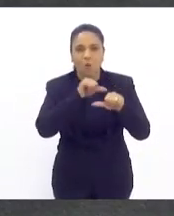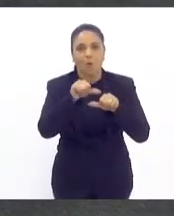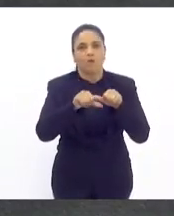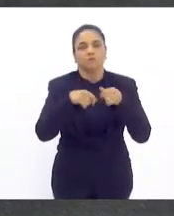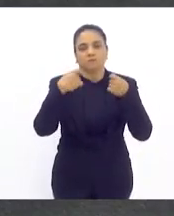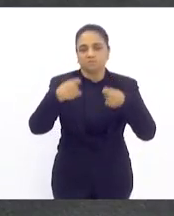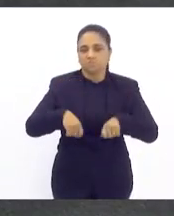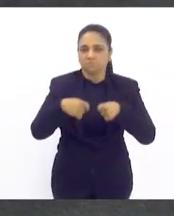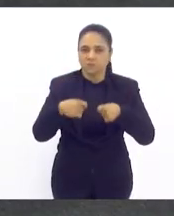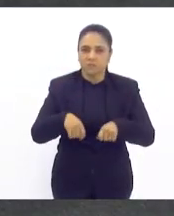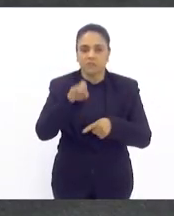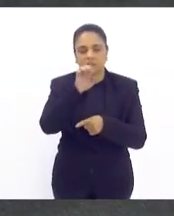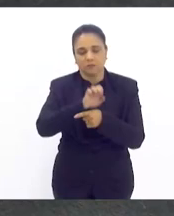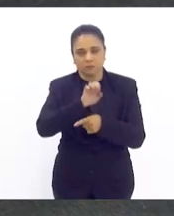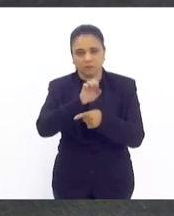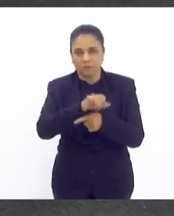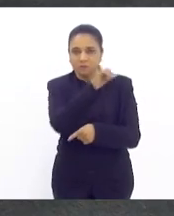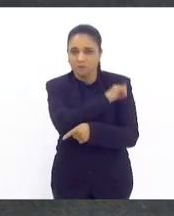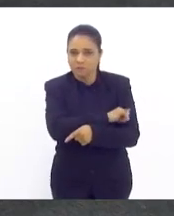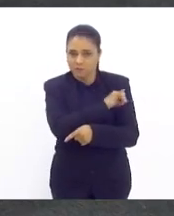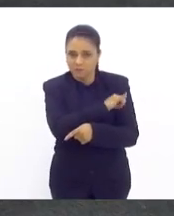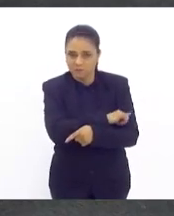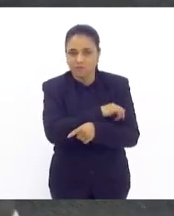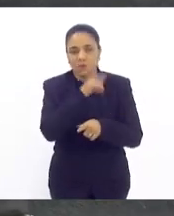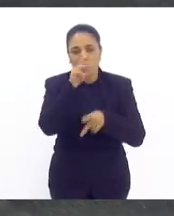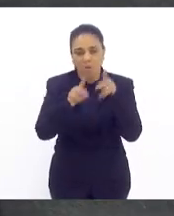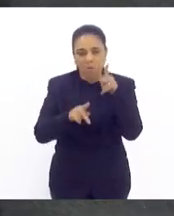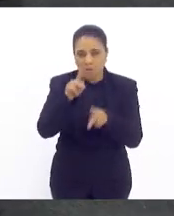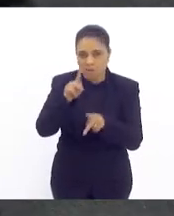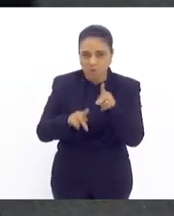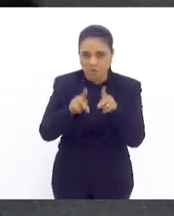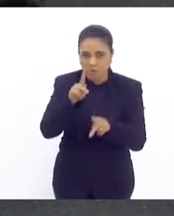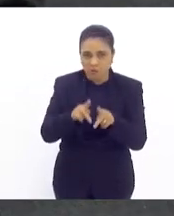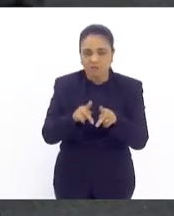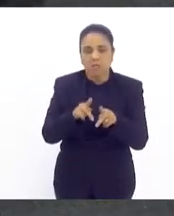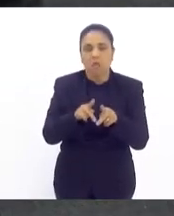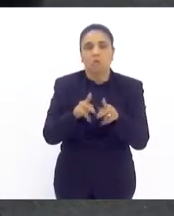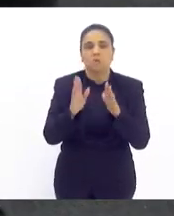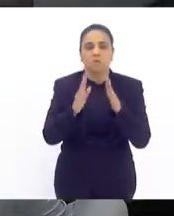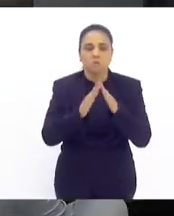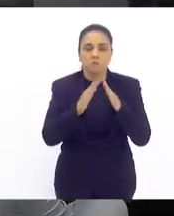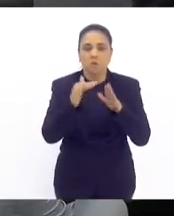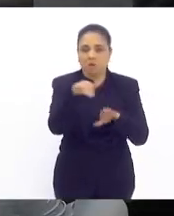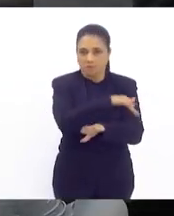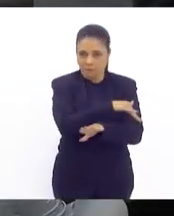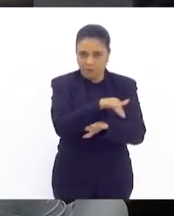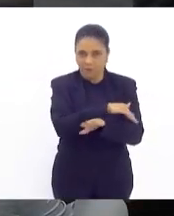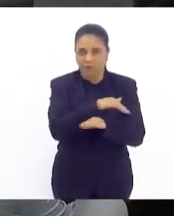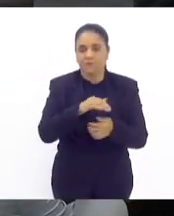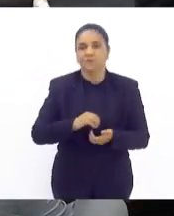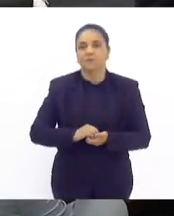a gente precisa fazer no estado do Rio de Janeiro para nossa população em situação de rua